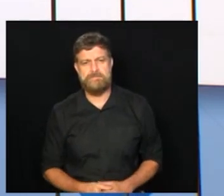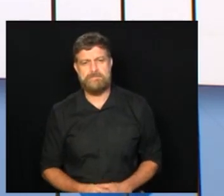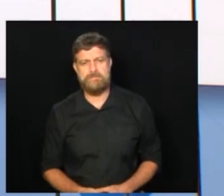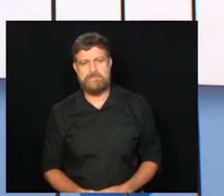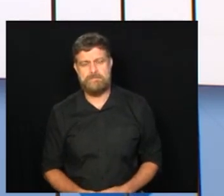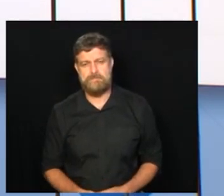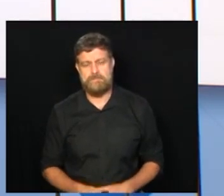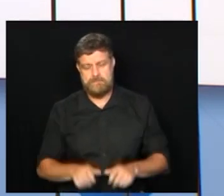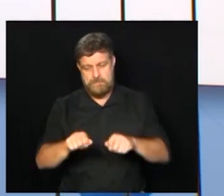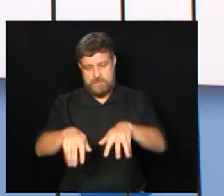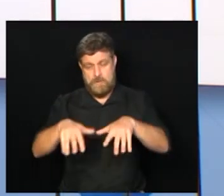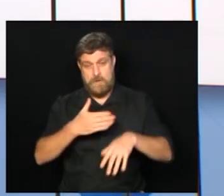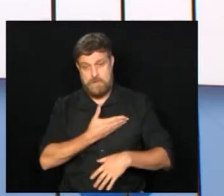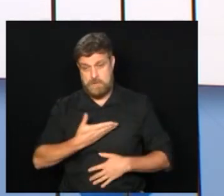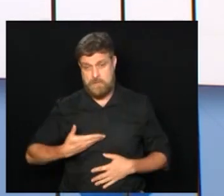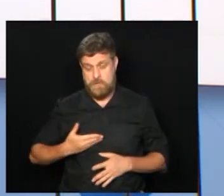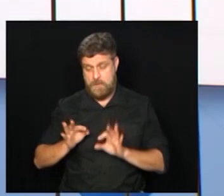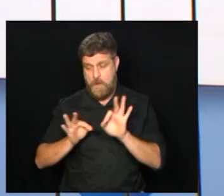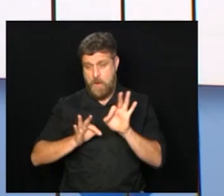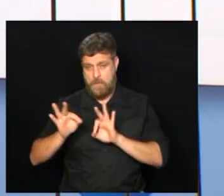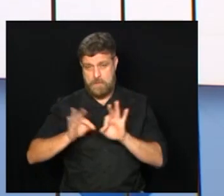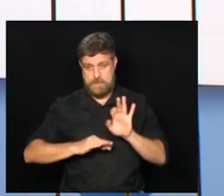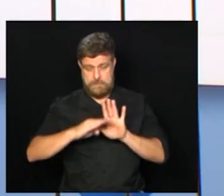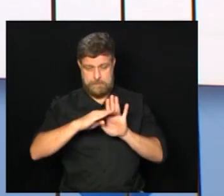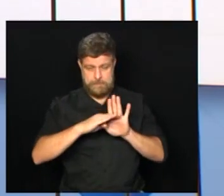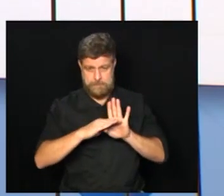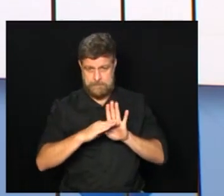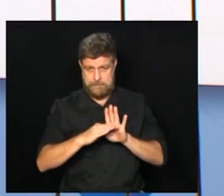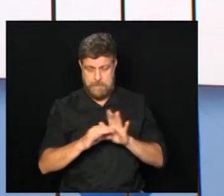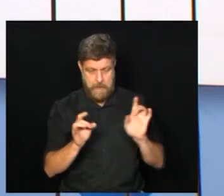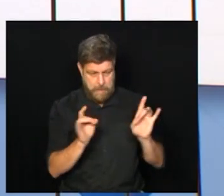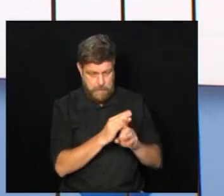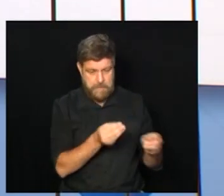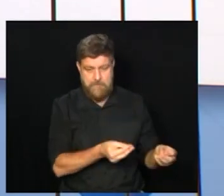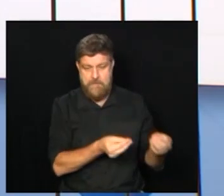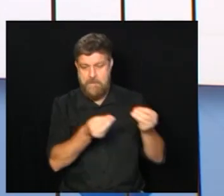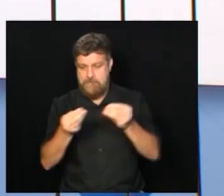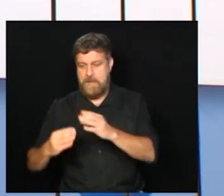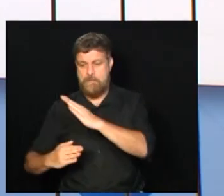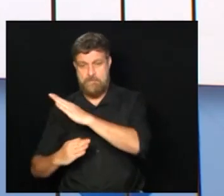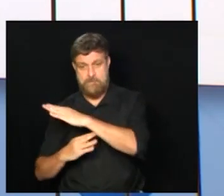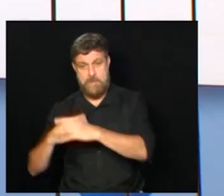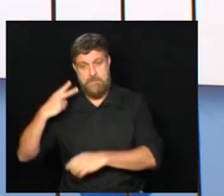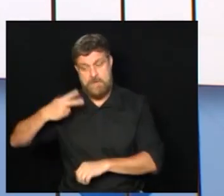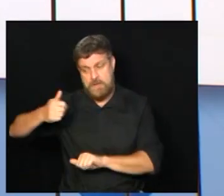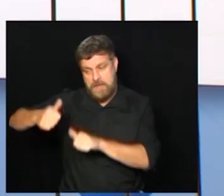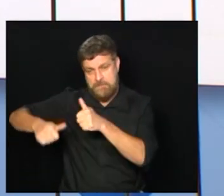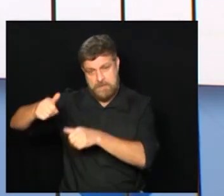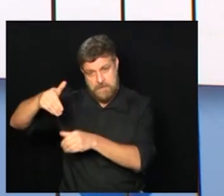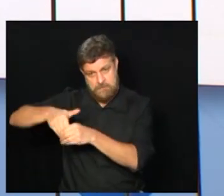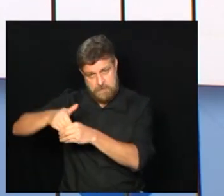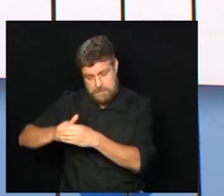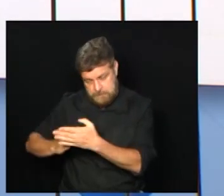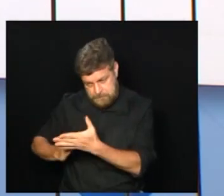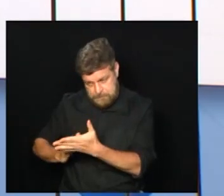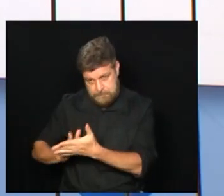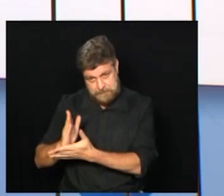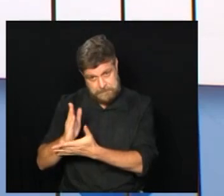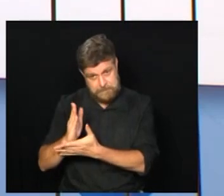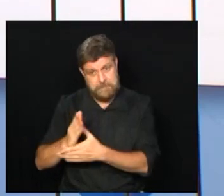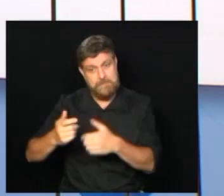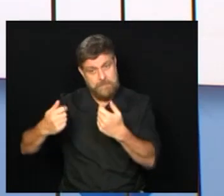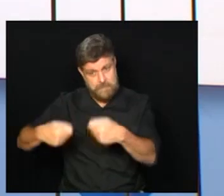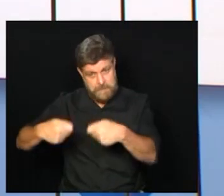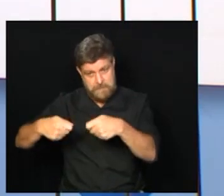Com a audiência pública, o projeto agora está apto para ir a plenário e precisa, claro, da aprovação dos vereadores para